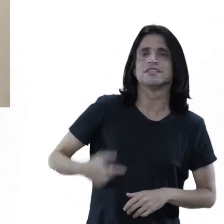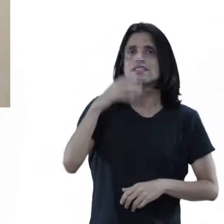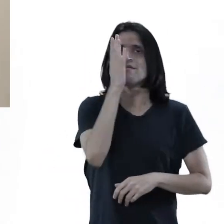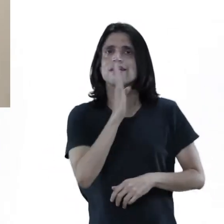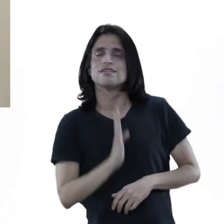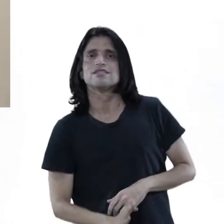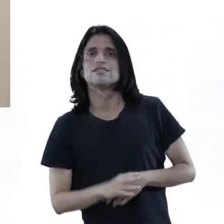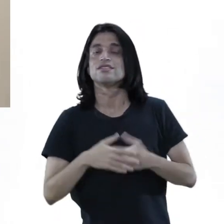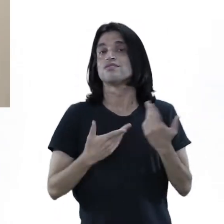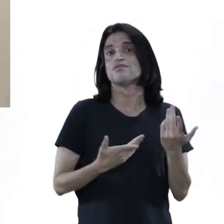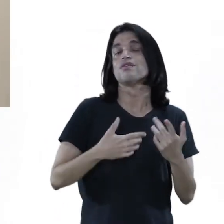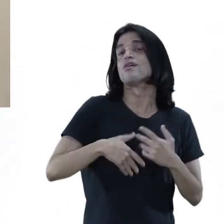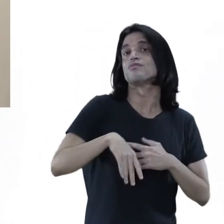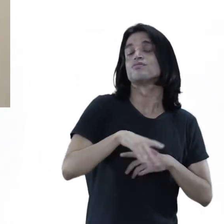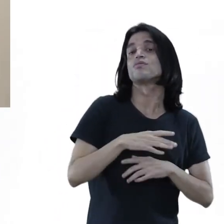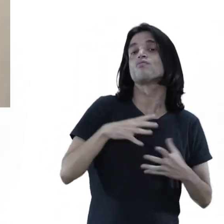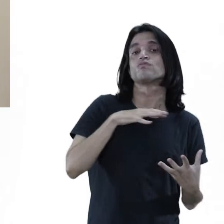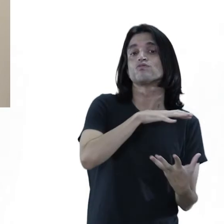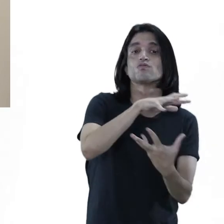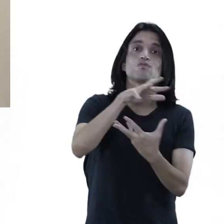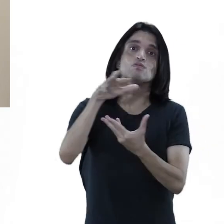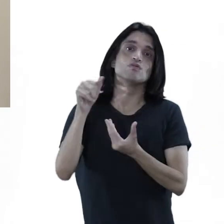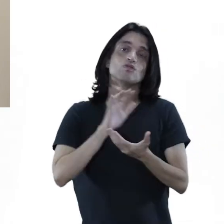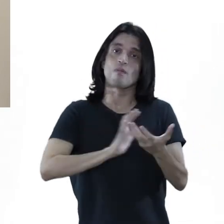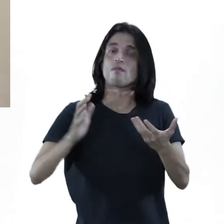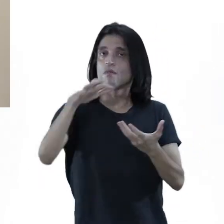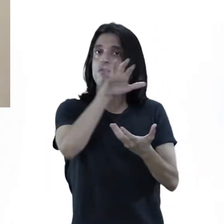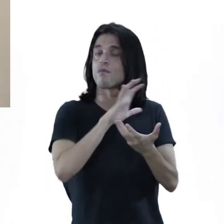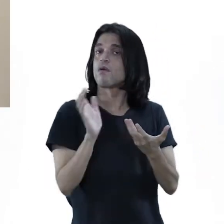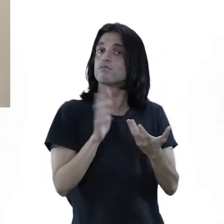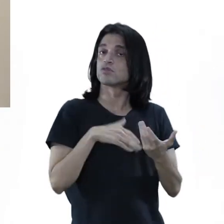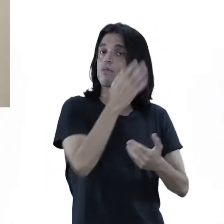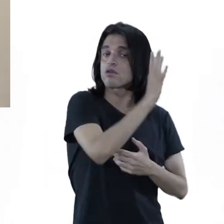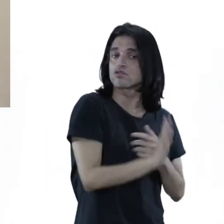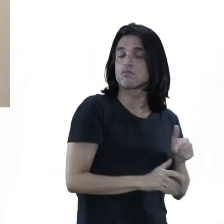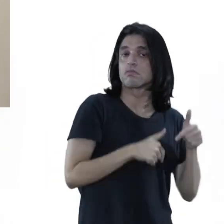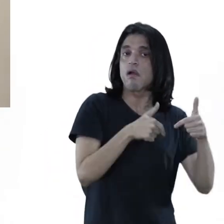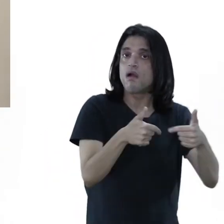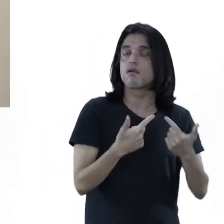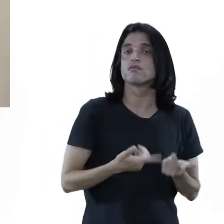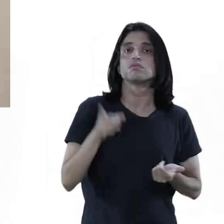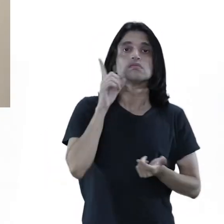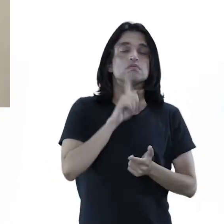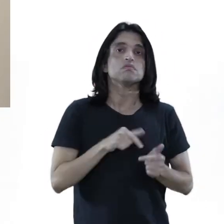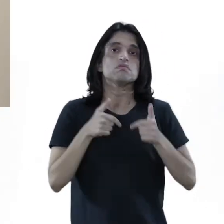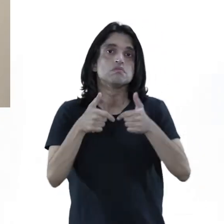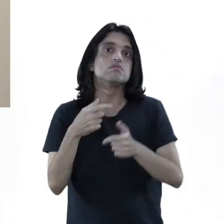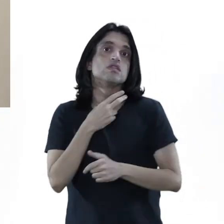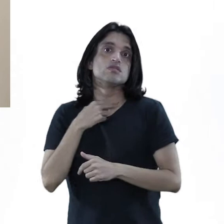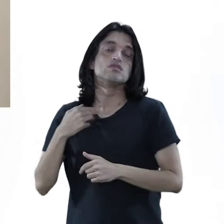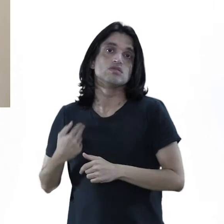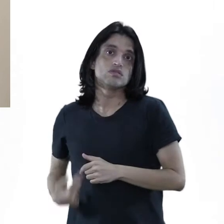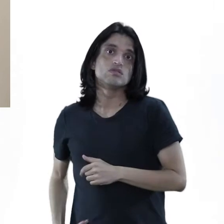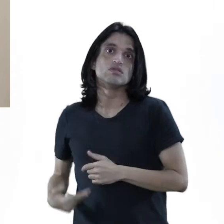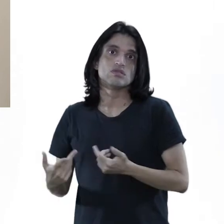outros aspectos relacionados à geopolítica mundial, onde o papel do Brasil é importante, o papel dos Estados Unidos e a China, as grandes